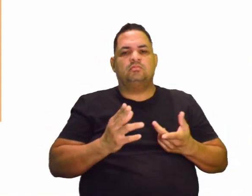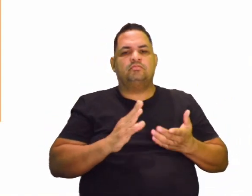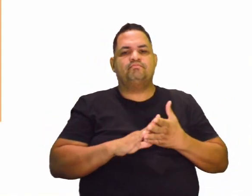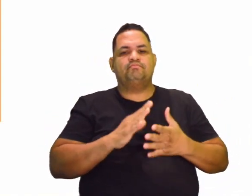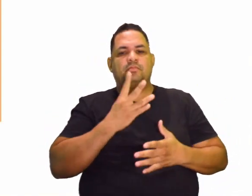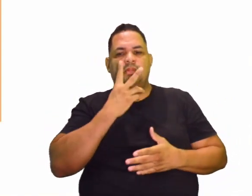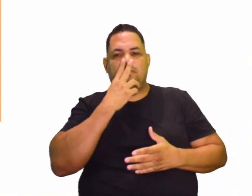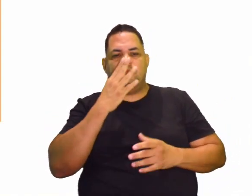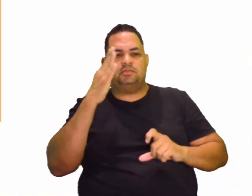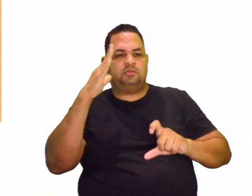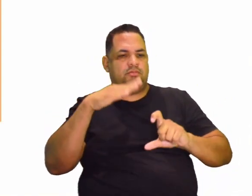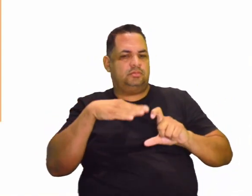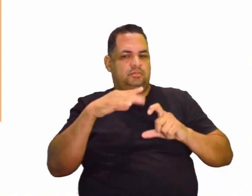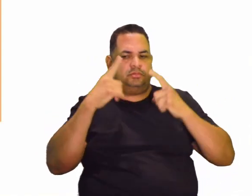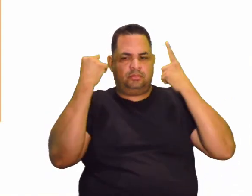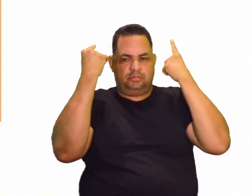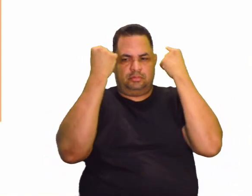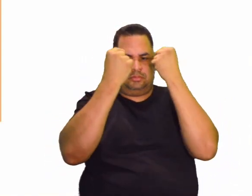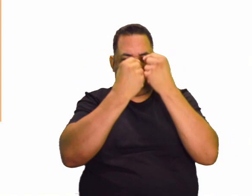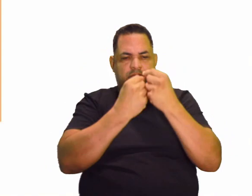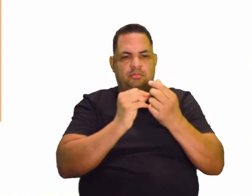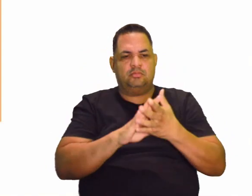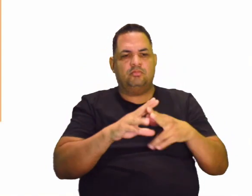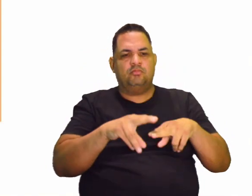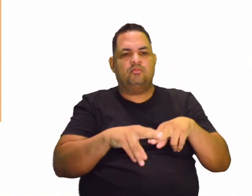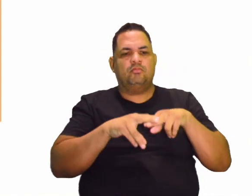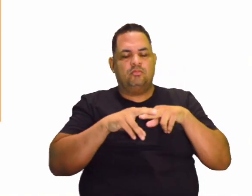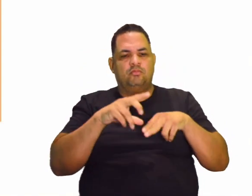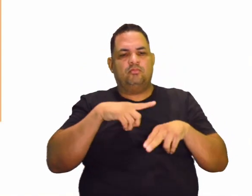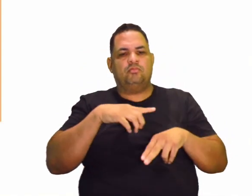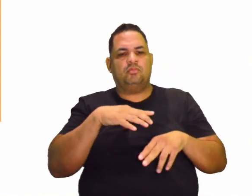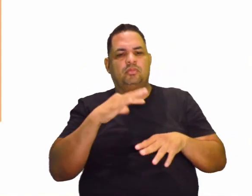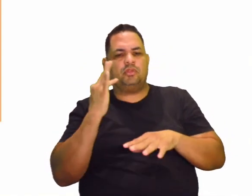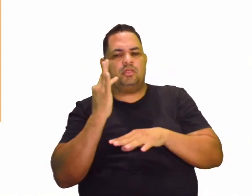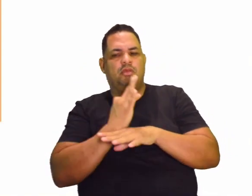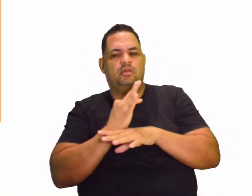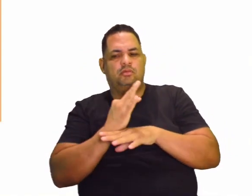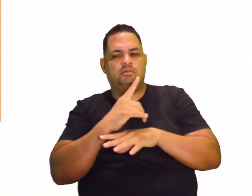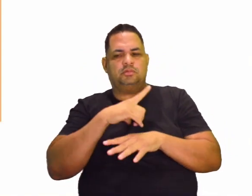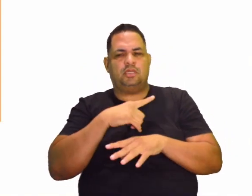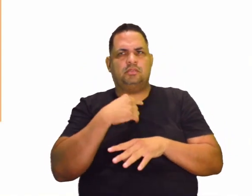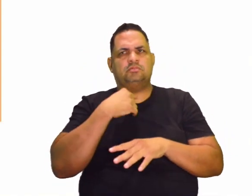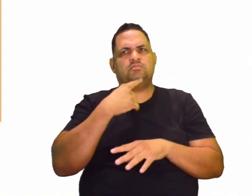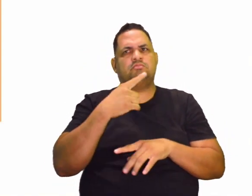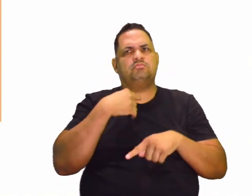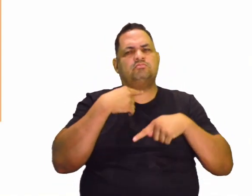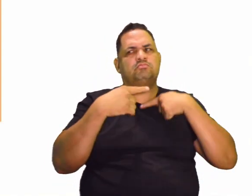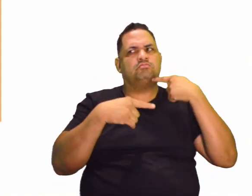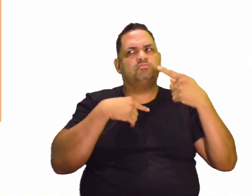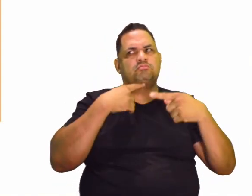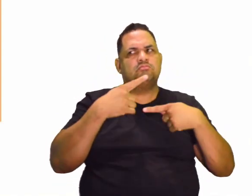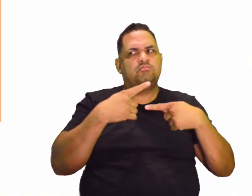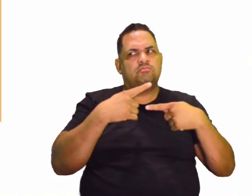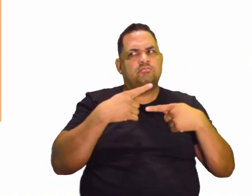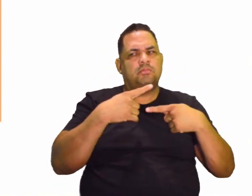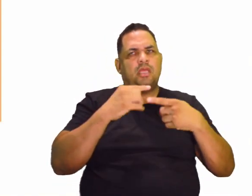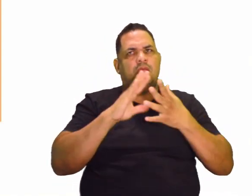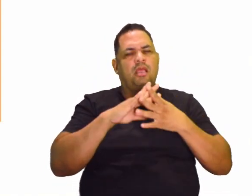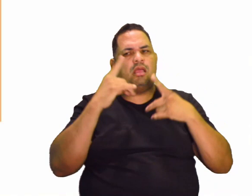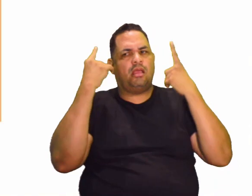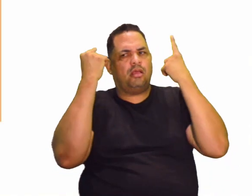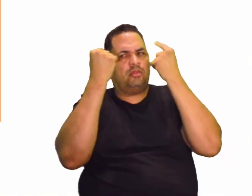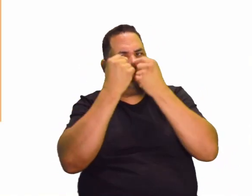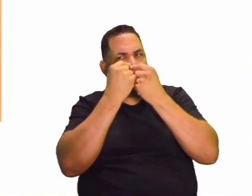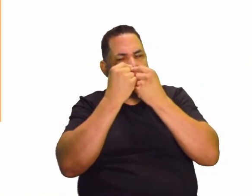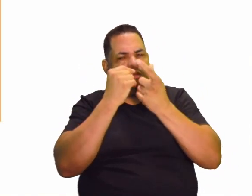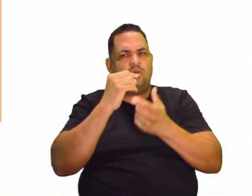à mitologia grega. Por isso que em alguns filmes a gente fica em dúvida. Mas essa mitologia grega, essa mitologia